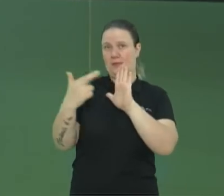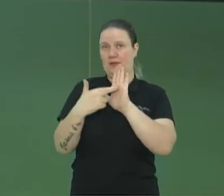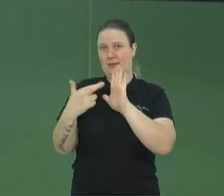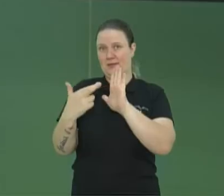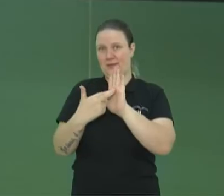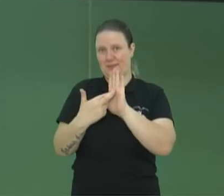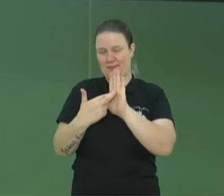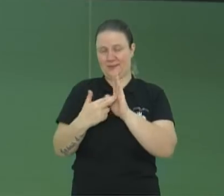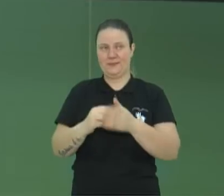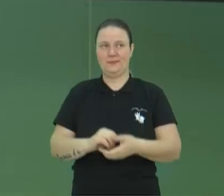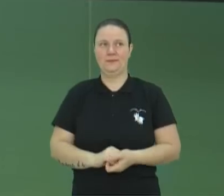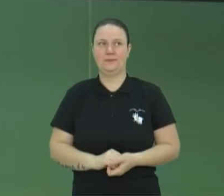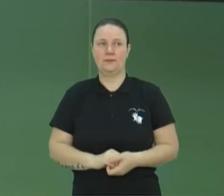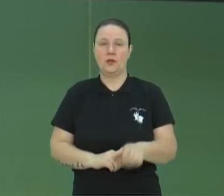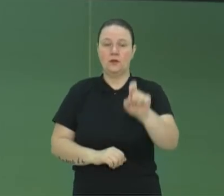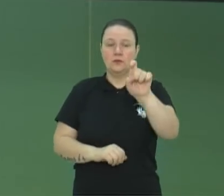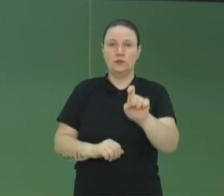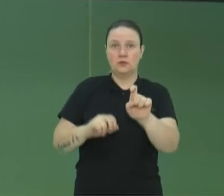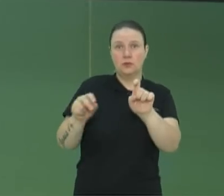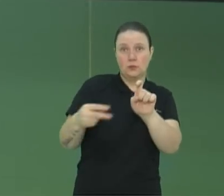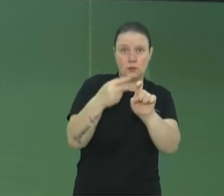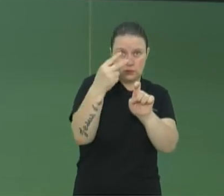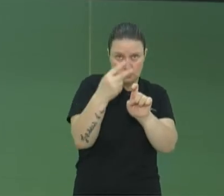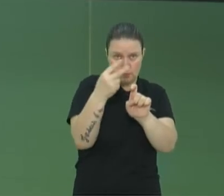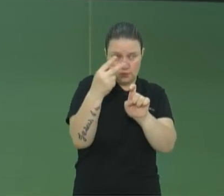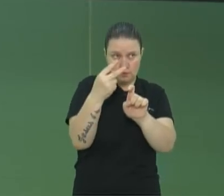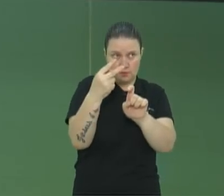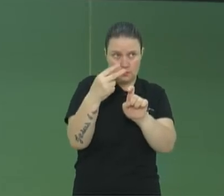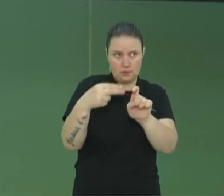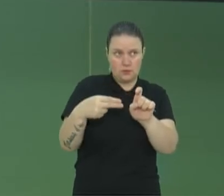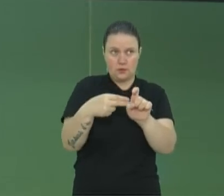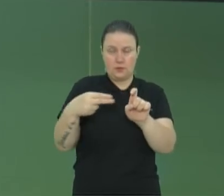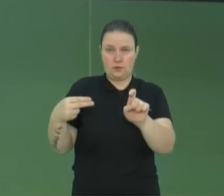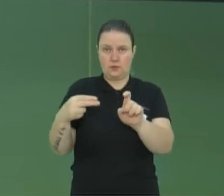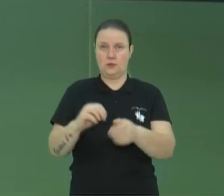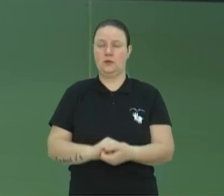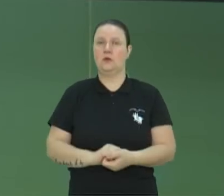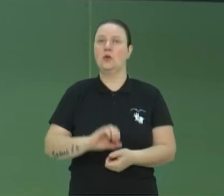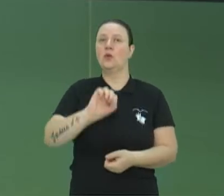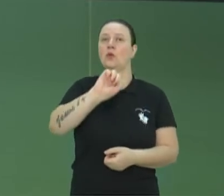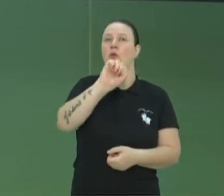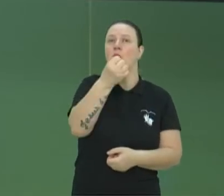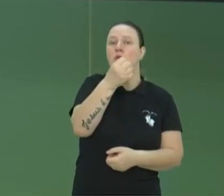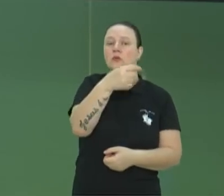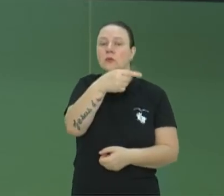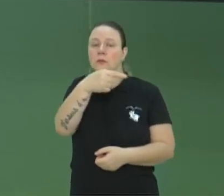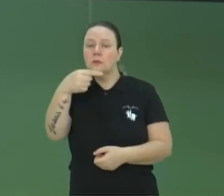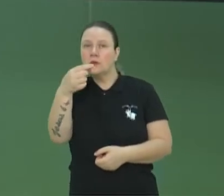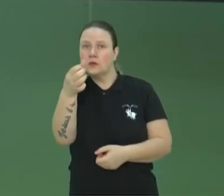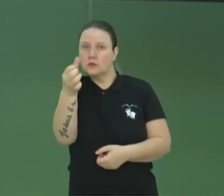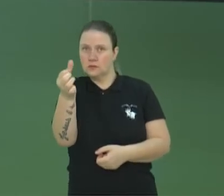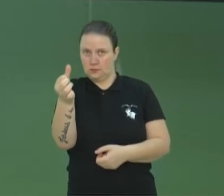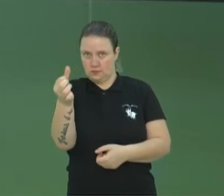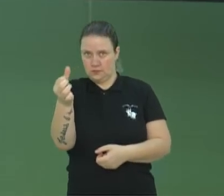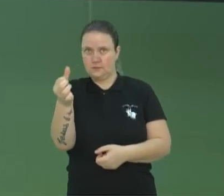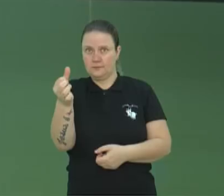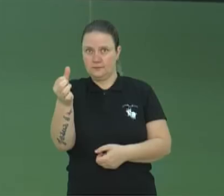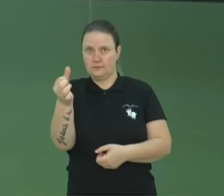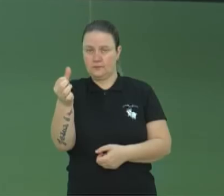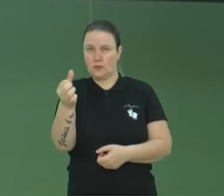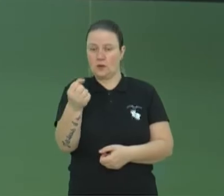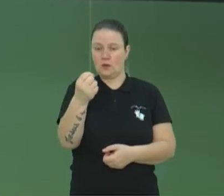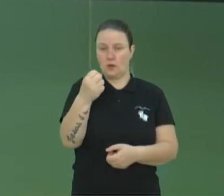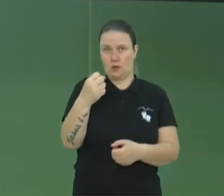nossa equação. E o x2'? X igual a 8 menos 6, agora eu vou subtrair, vai ficar